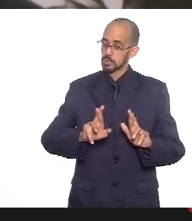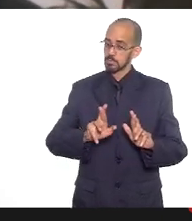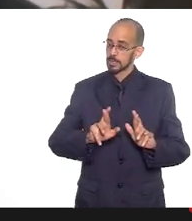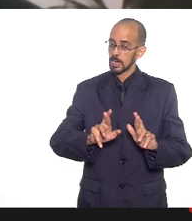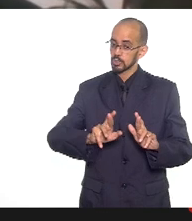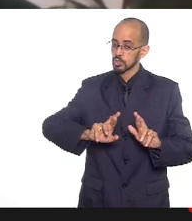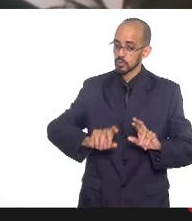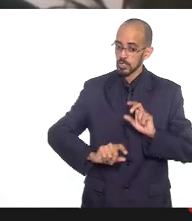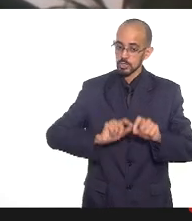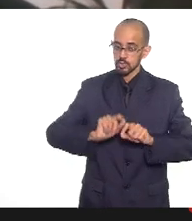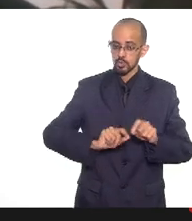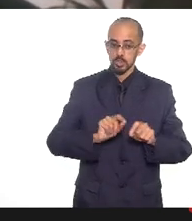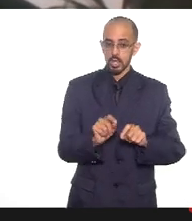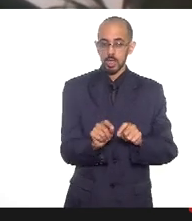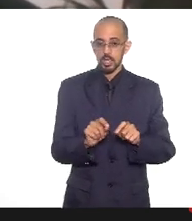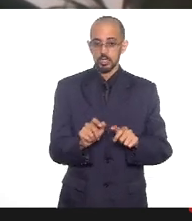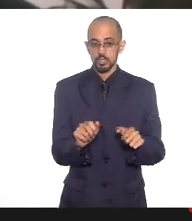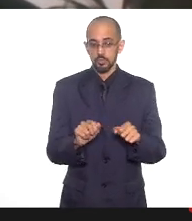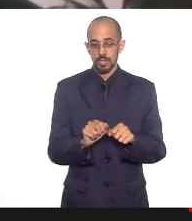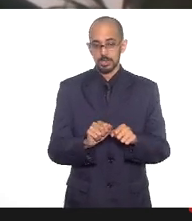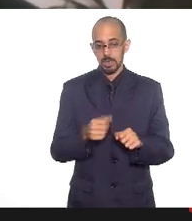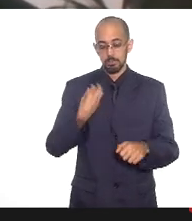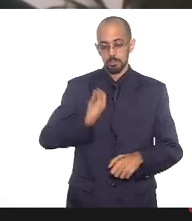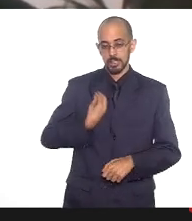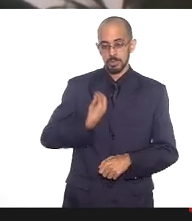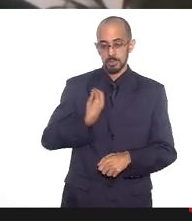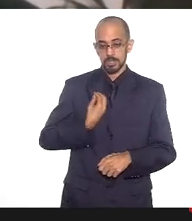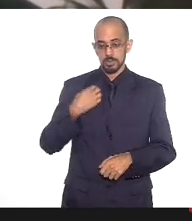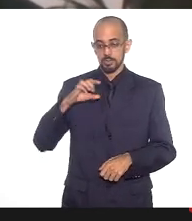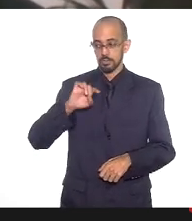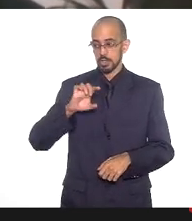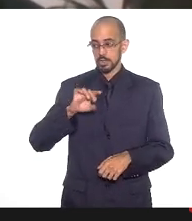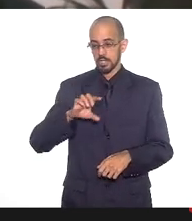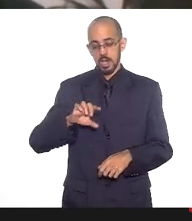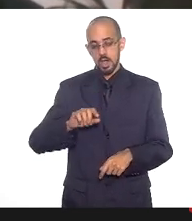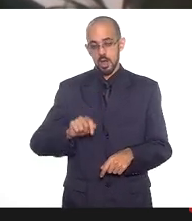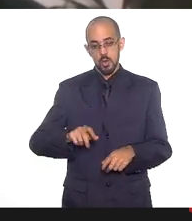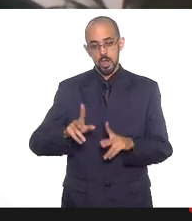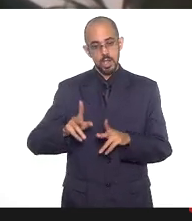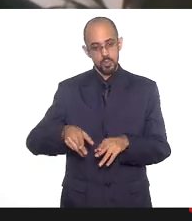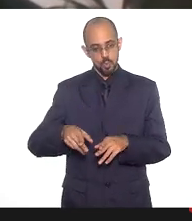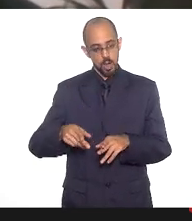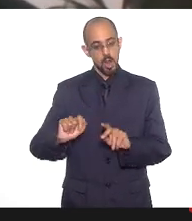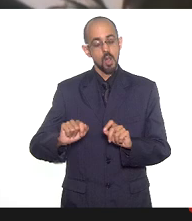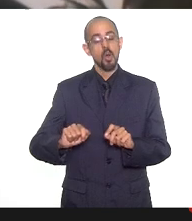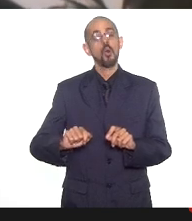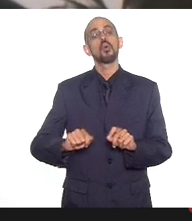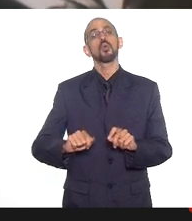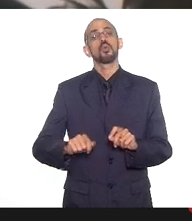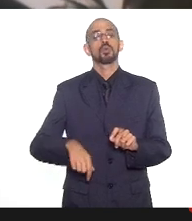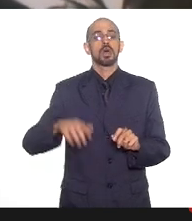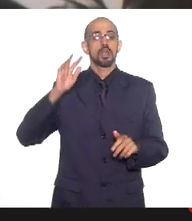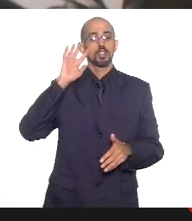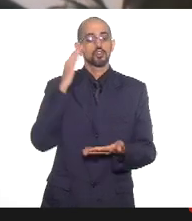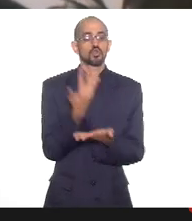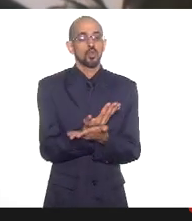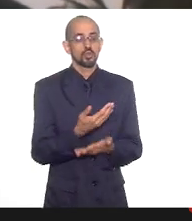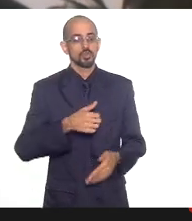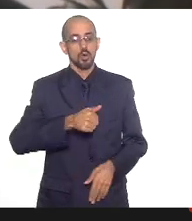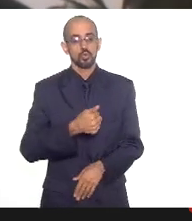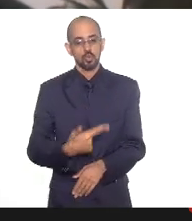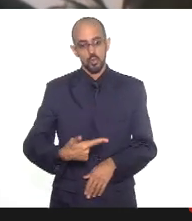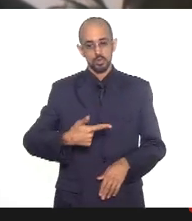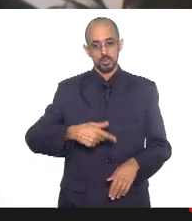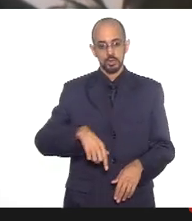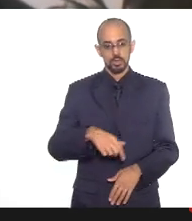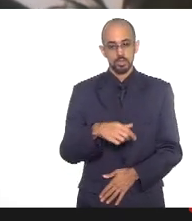né, a apuração de participação especial, tal como nos ditames, né, da resolução 12 de 14.